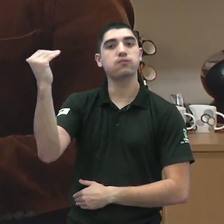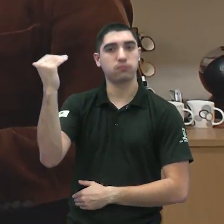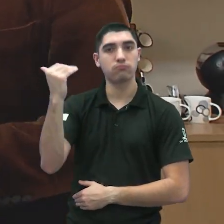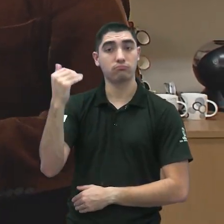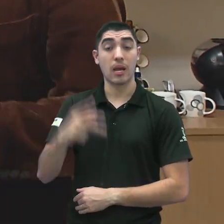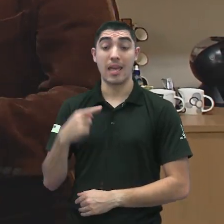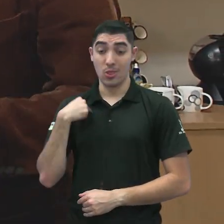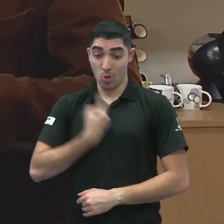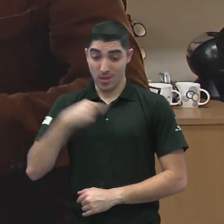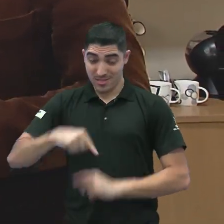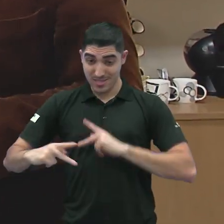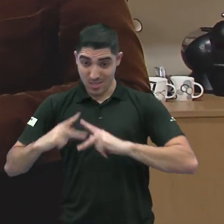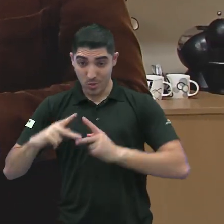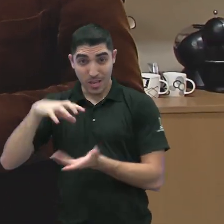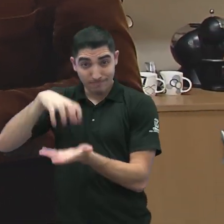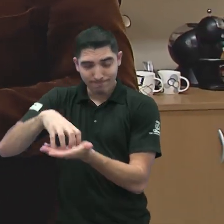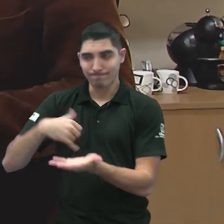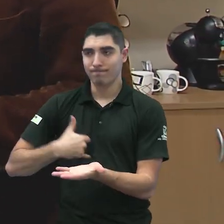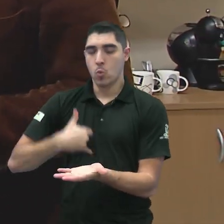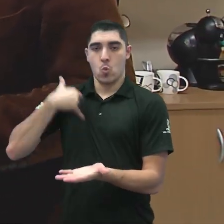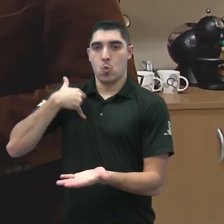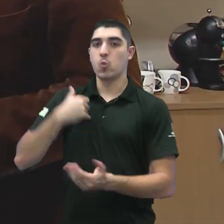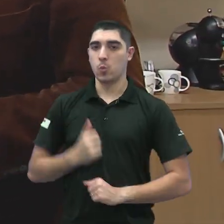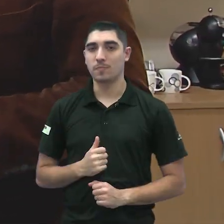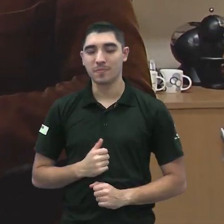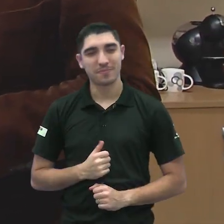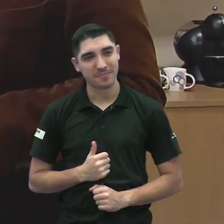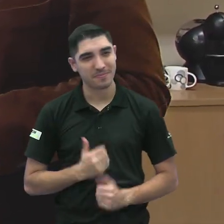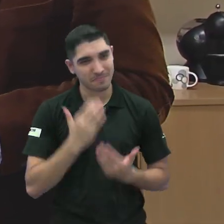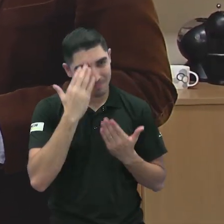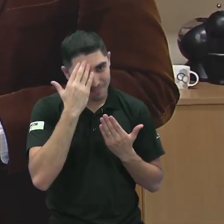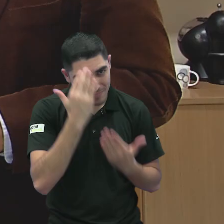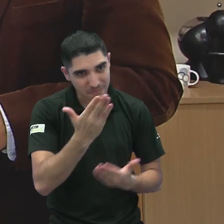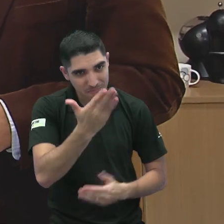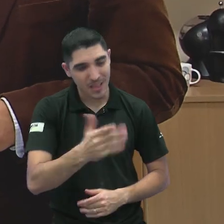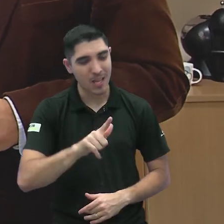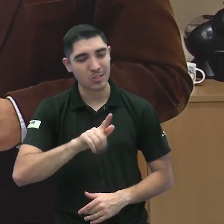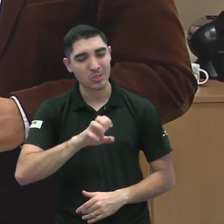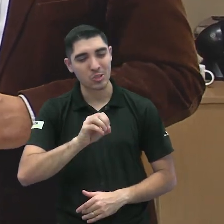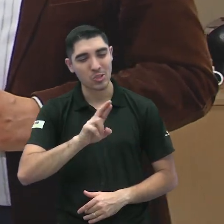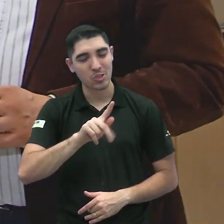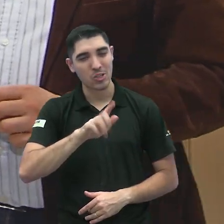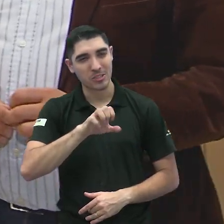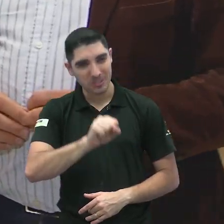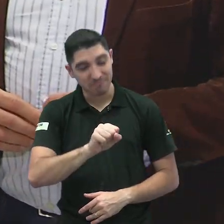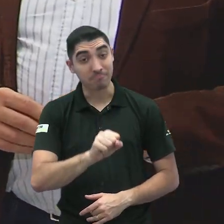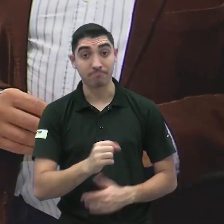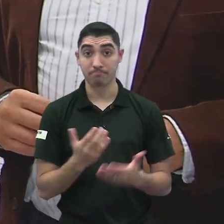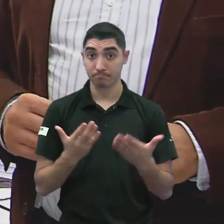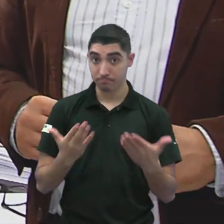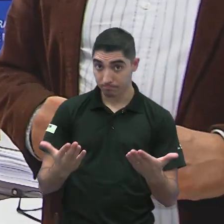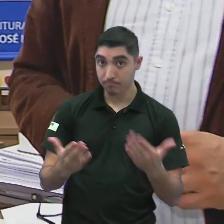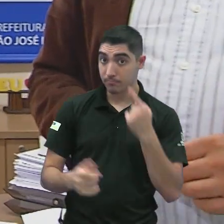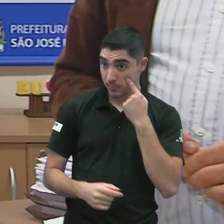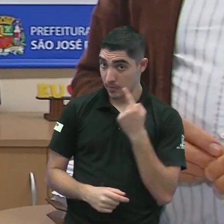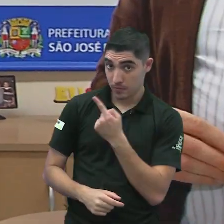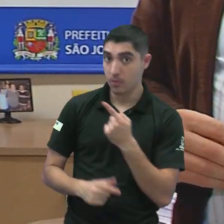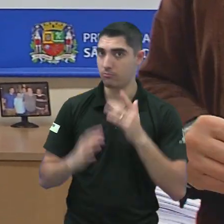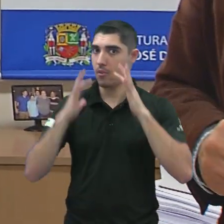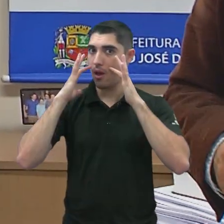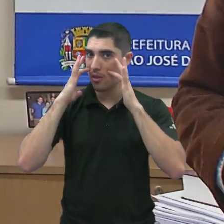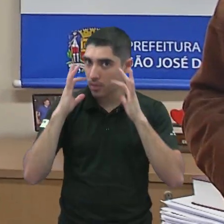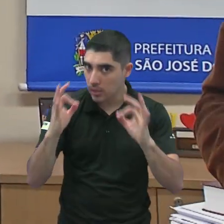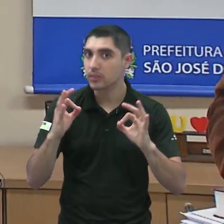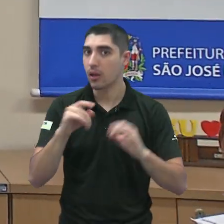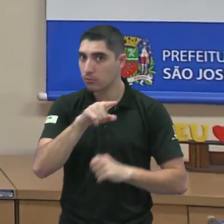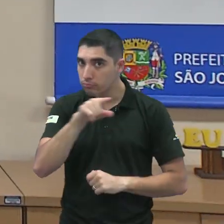temos aqui em São José orgulho para a nossa administração pública. Perfeito, Jorge, muito obrigada. Então é isso aí, pessoal, é ficar